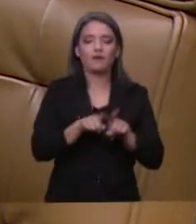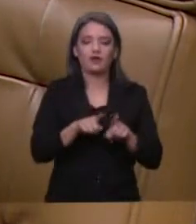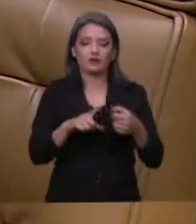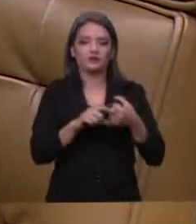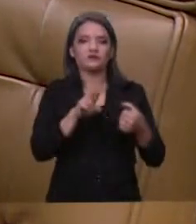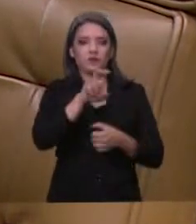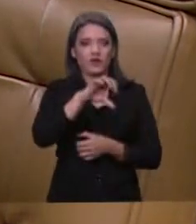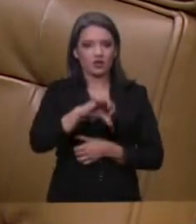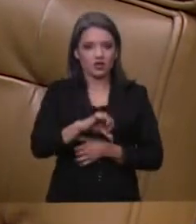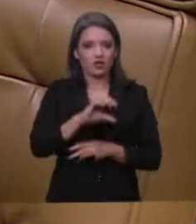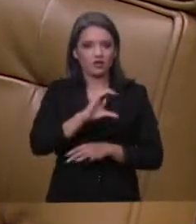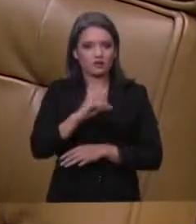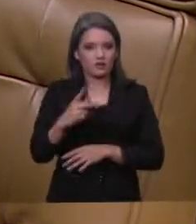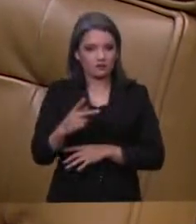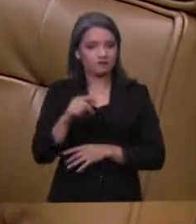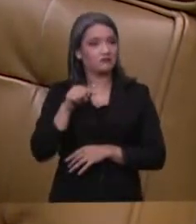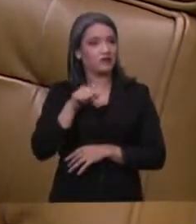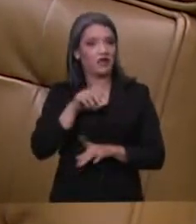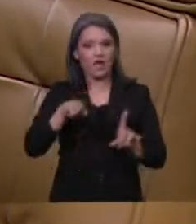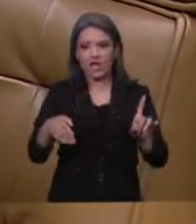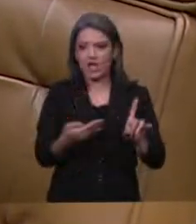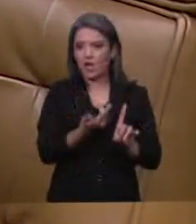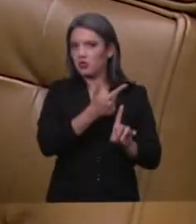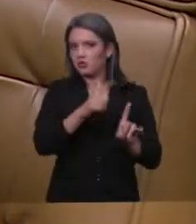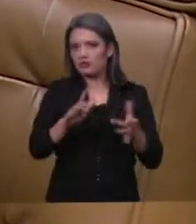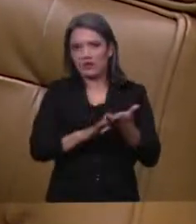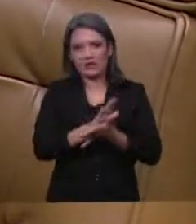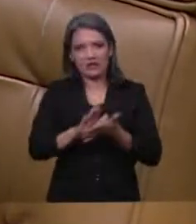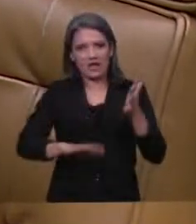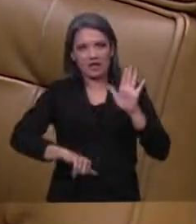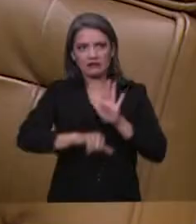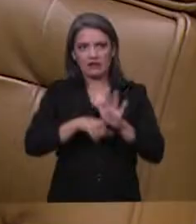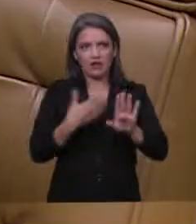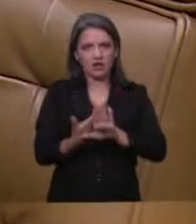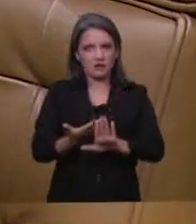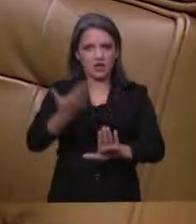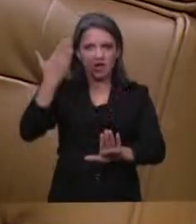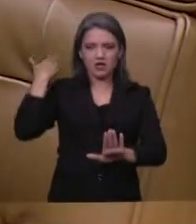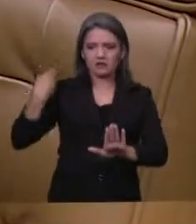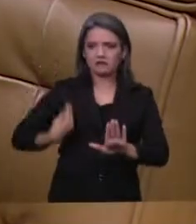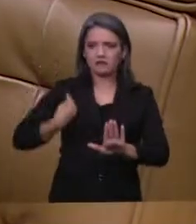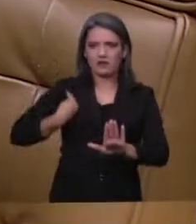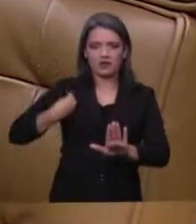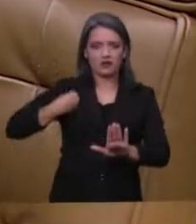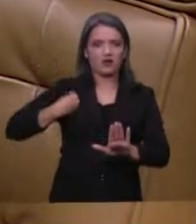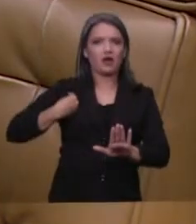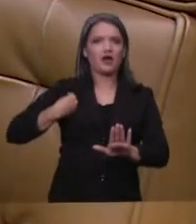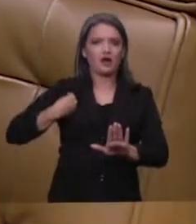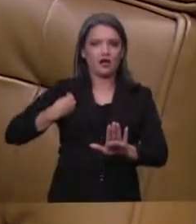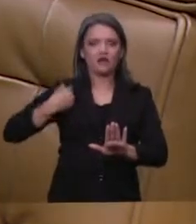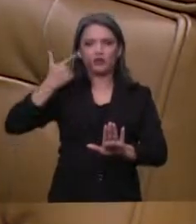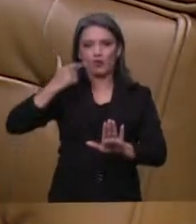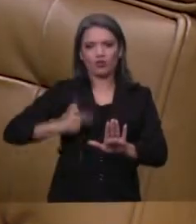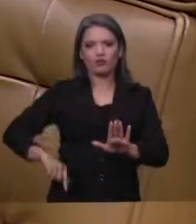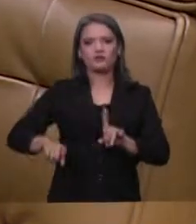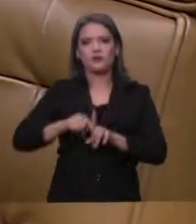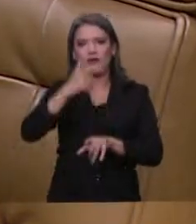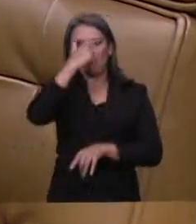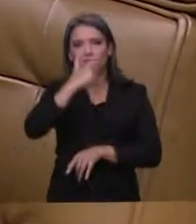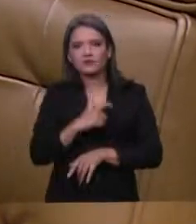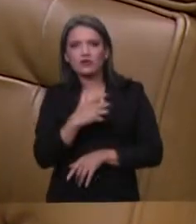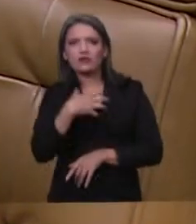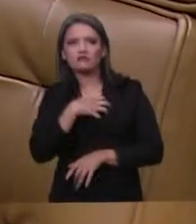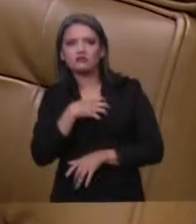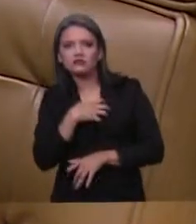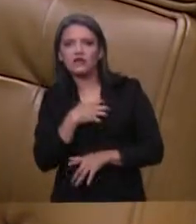59 do Código Penal. O réu igualmente não registra antecedentes, desistindo condenações transitadas em julgado. A personalidade do acusado e a conduta